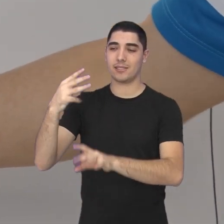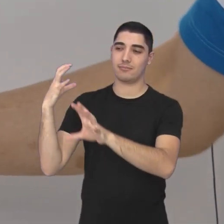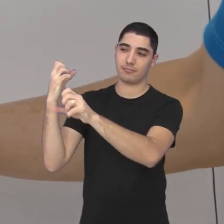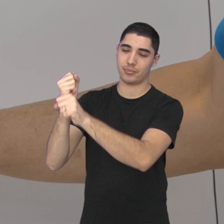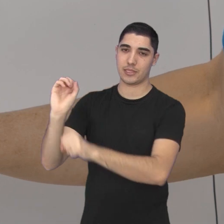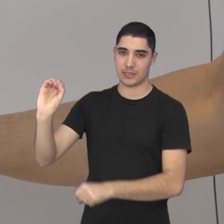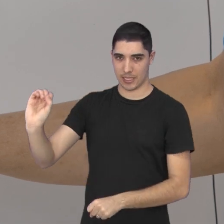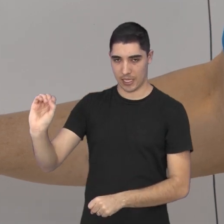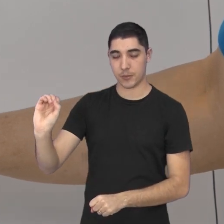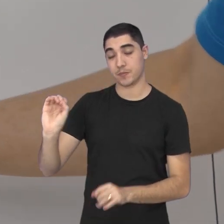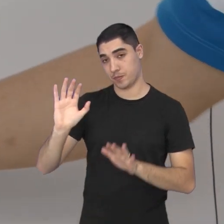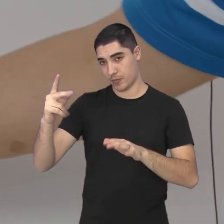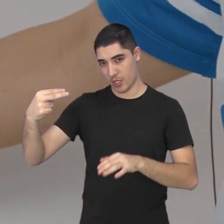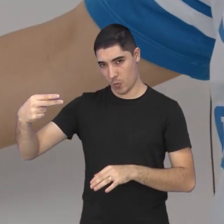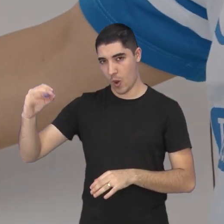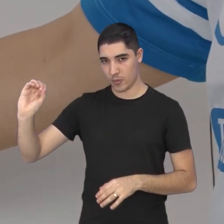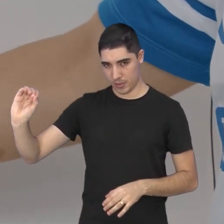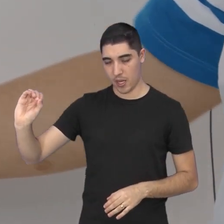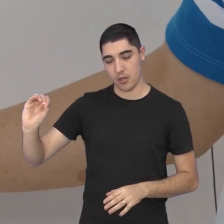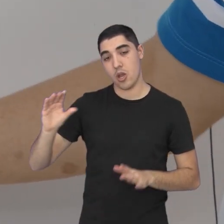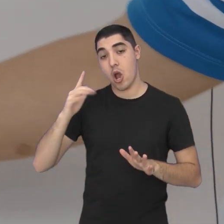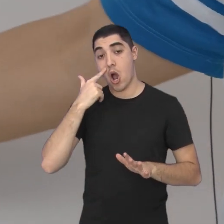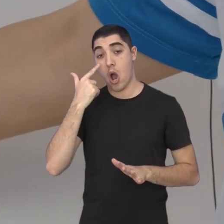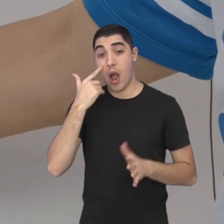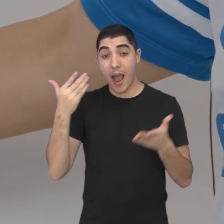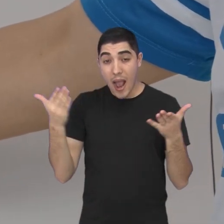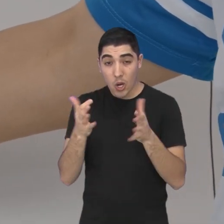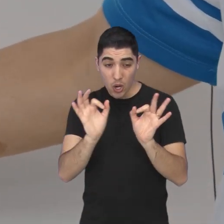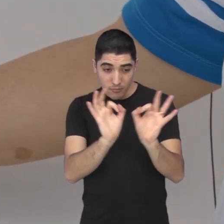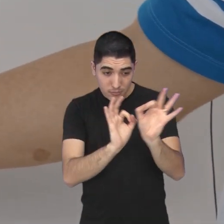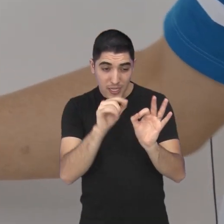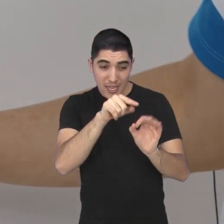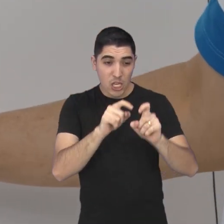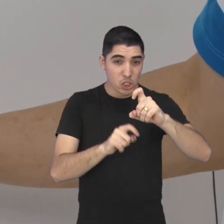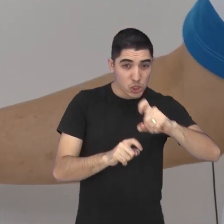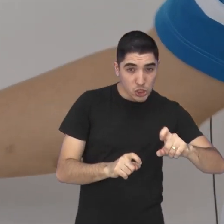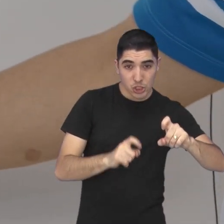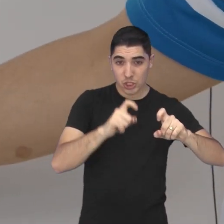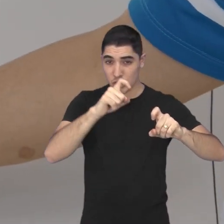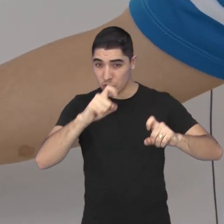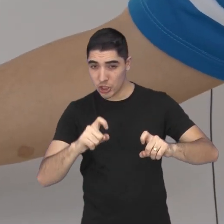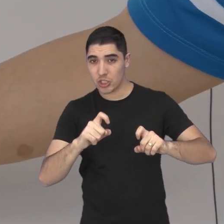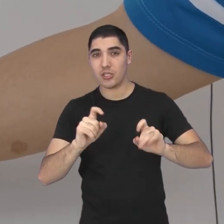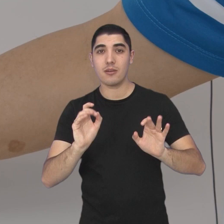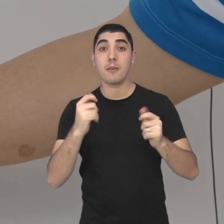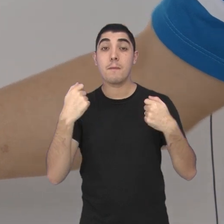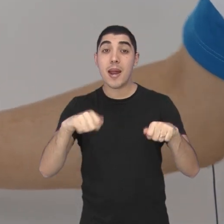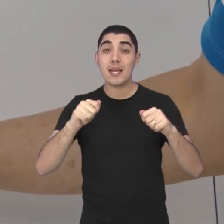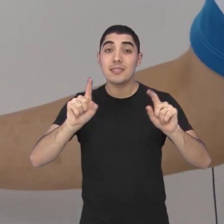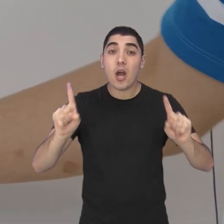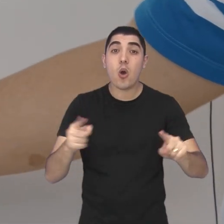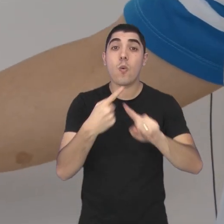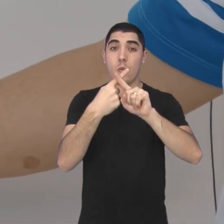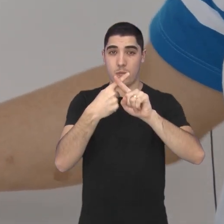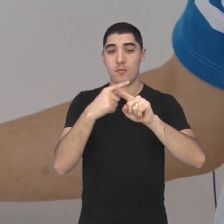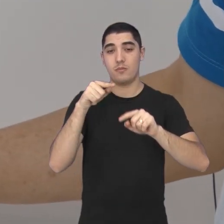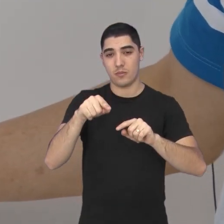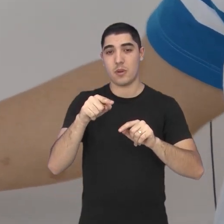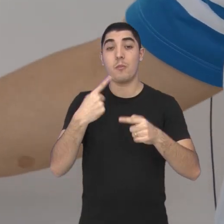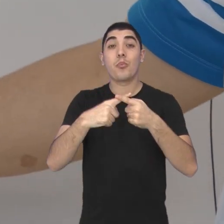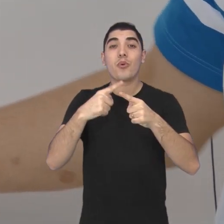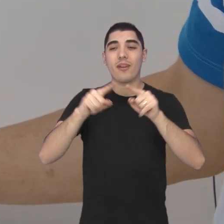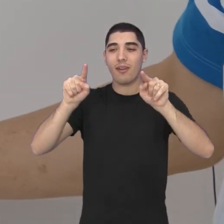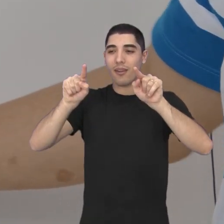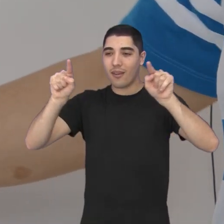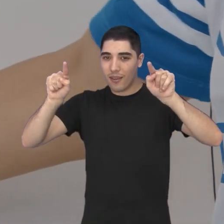que trabalhar nessa parte aqui, né, que tem um x multiplicando o que está dentro